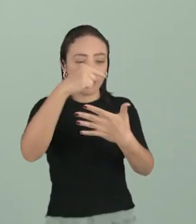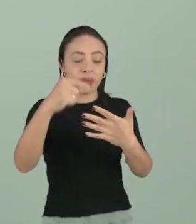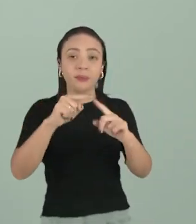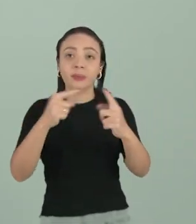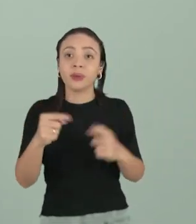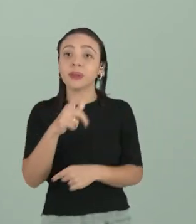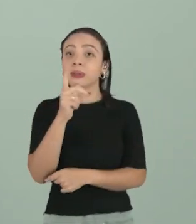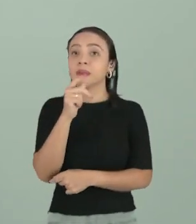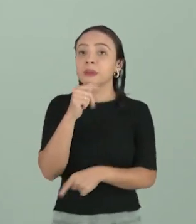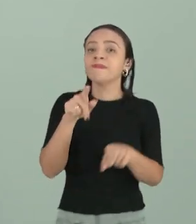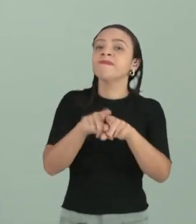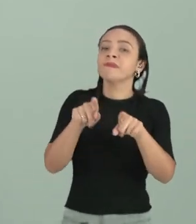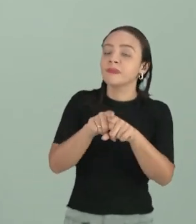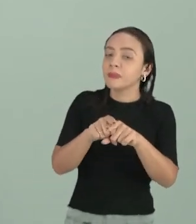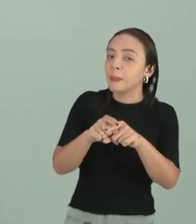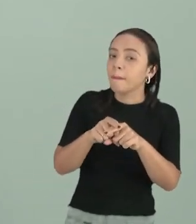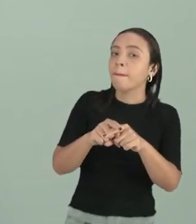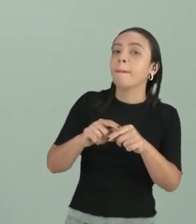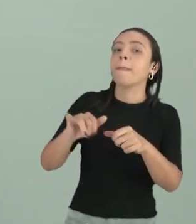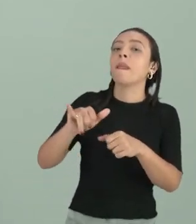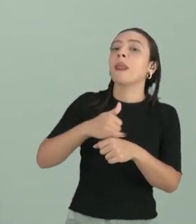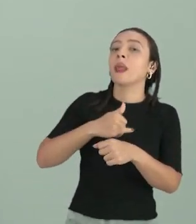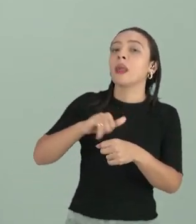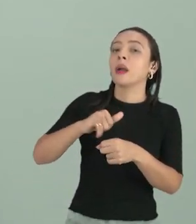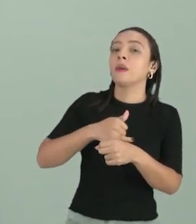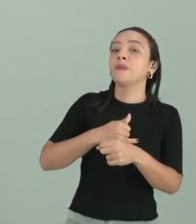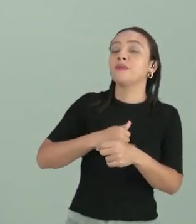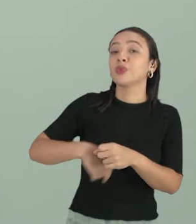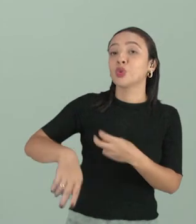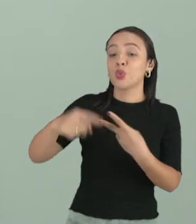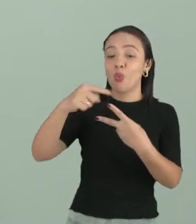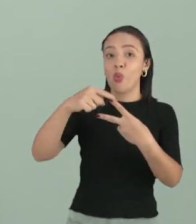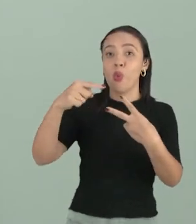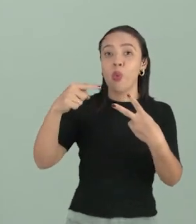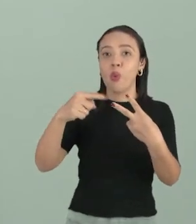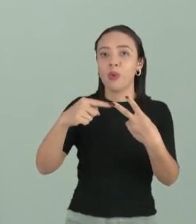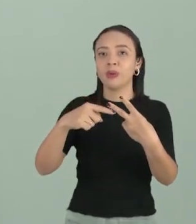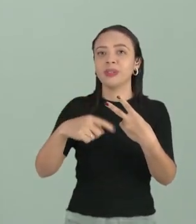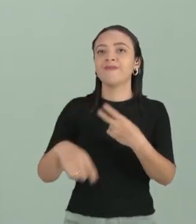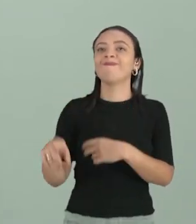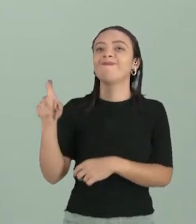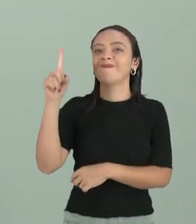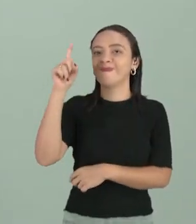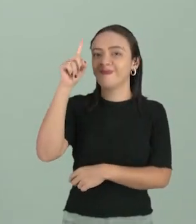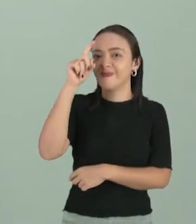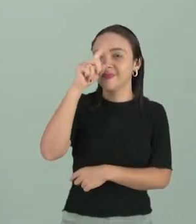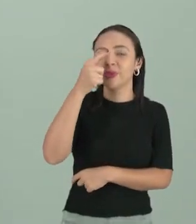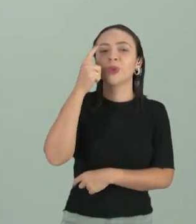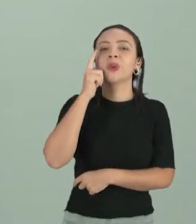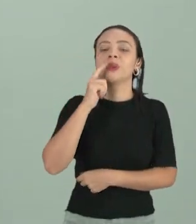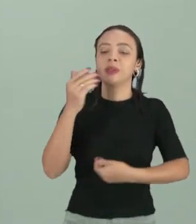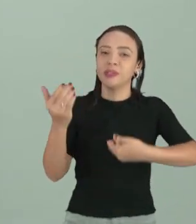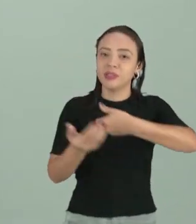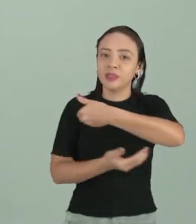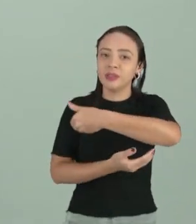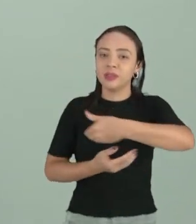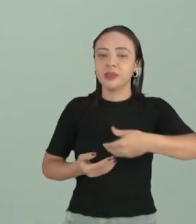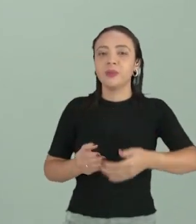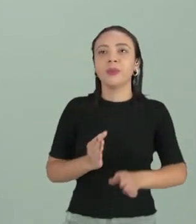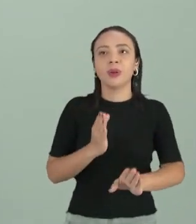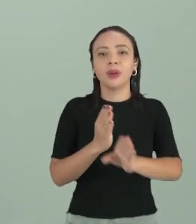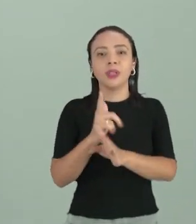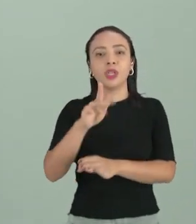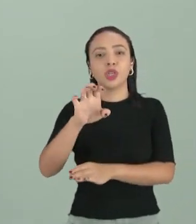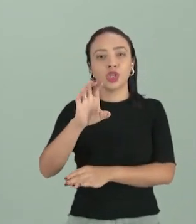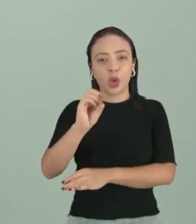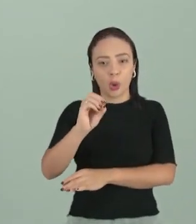água e o petróleo são os dois componentes complicados de se entender dentro dessa geopolítica